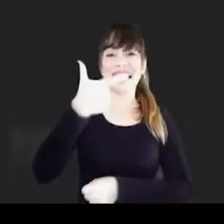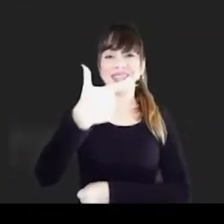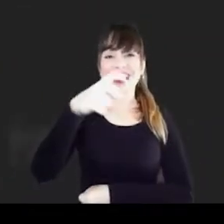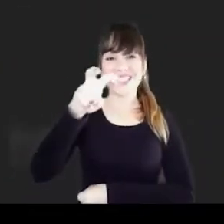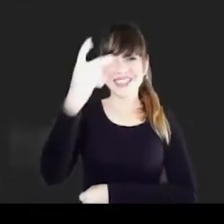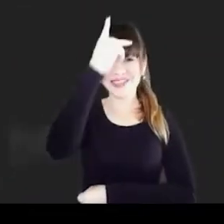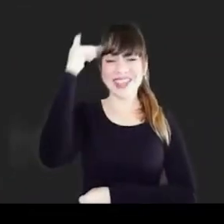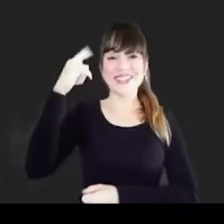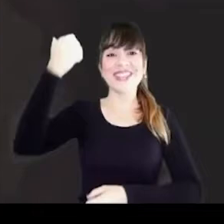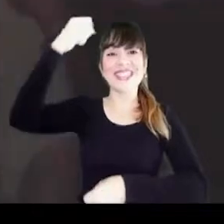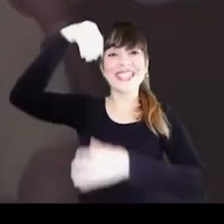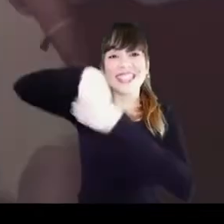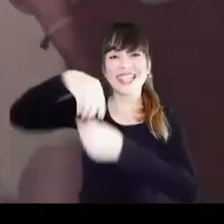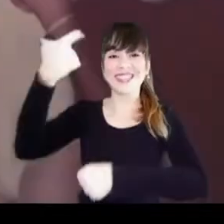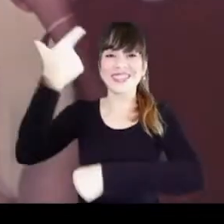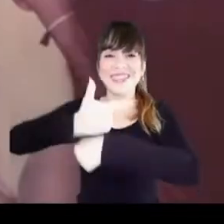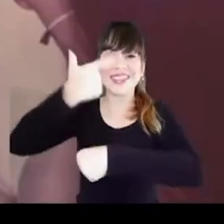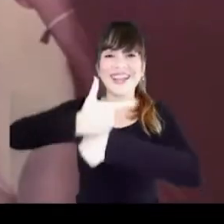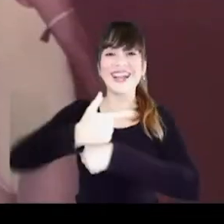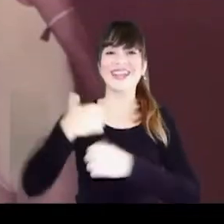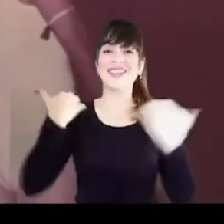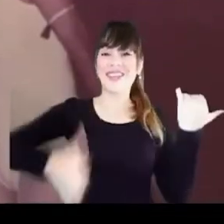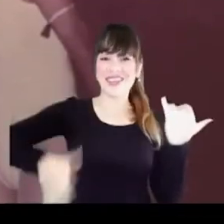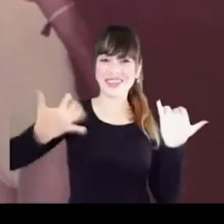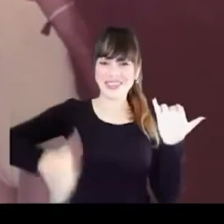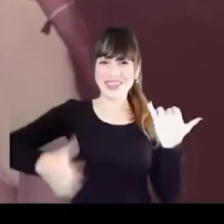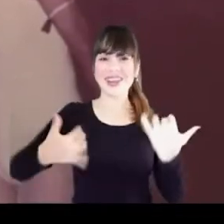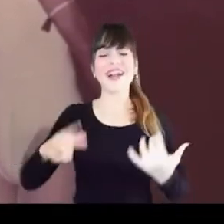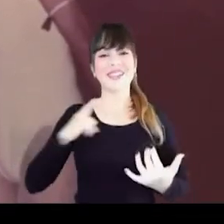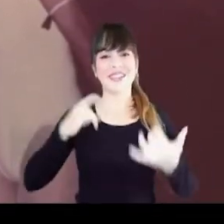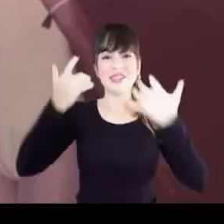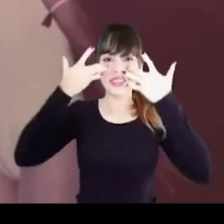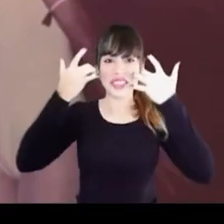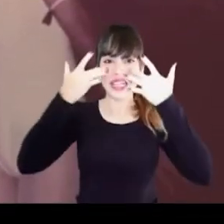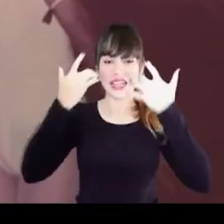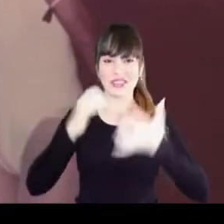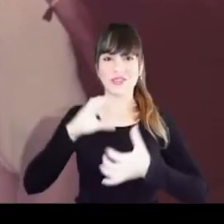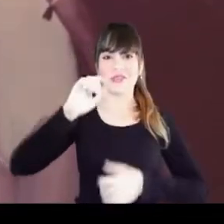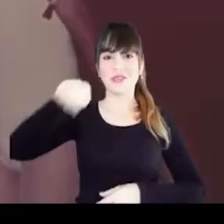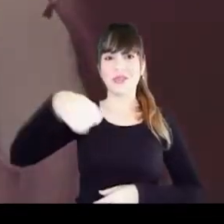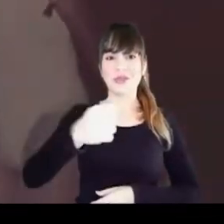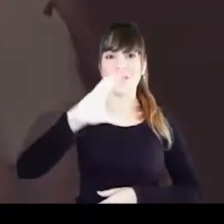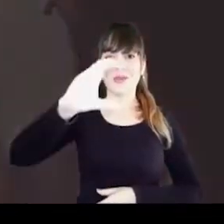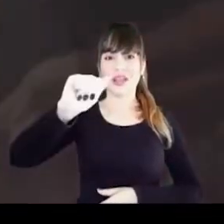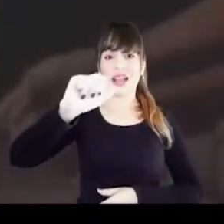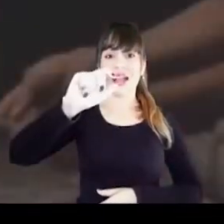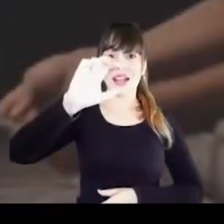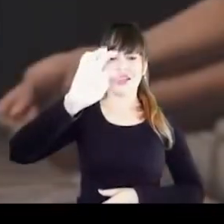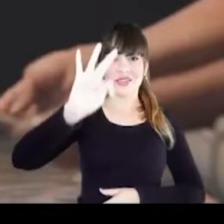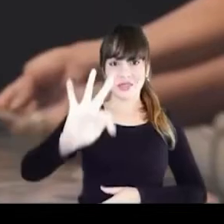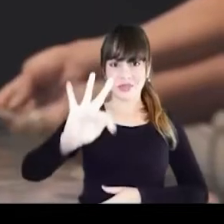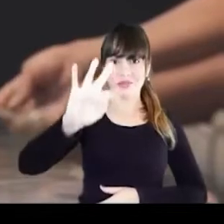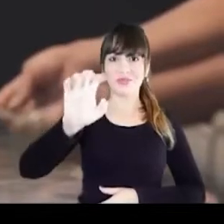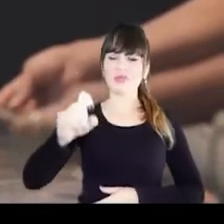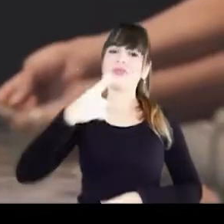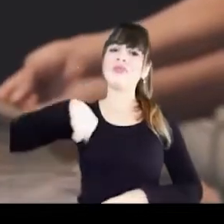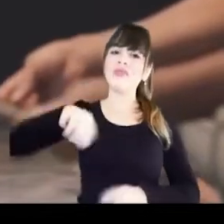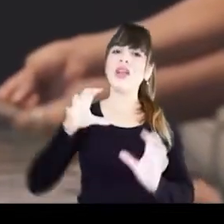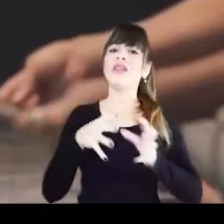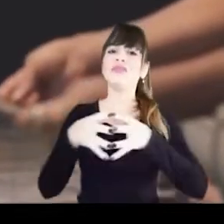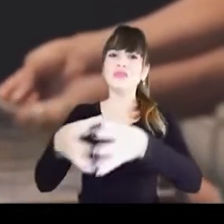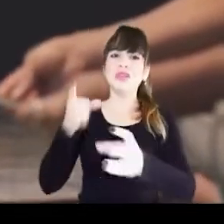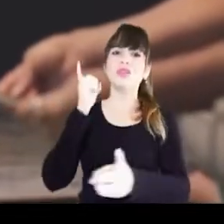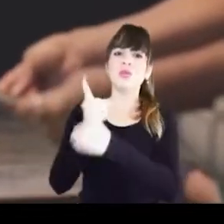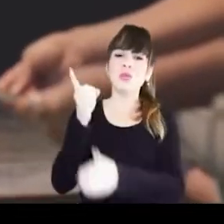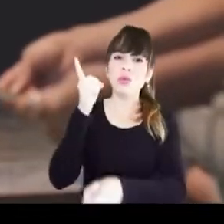violão na ponte metálica, tinha feito teatro, o CAD. E a gente foi... Começou esse grupo a